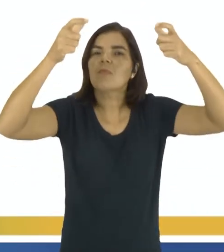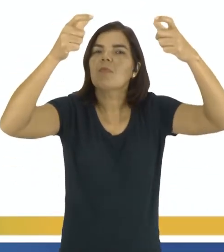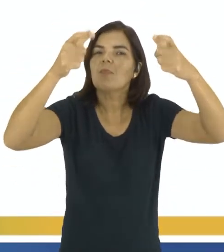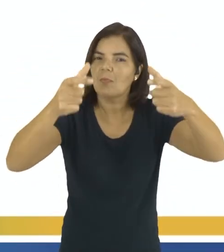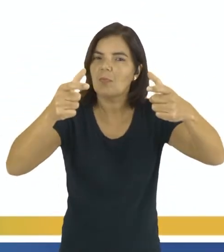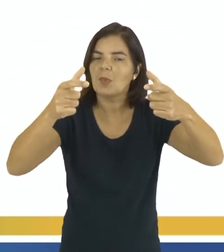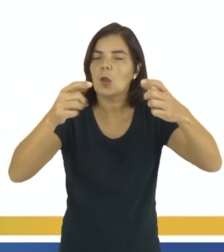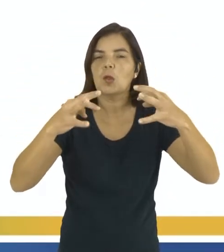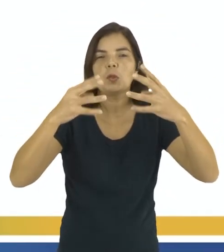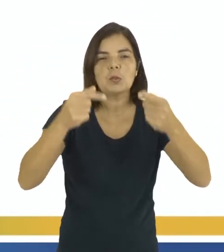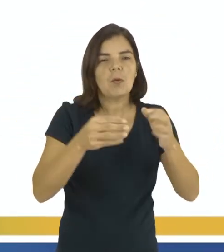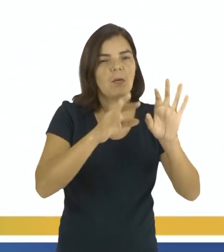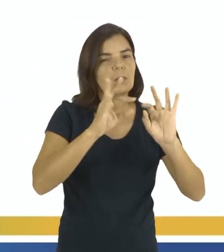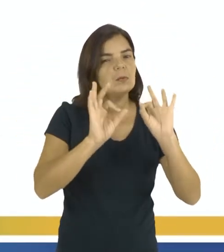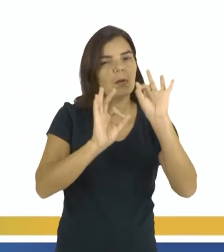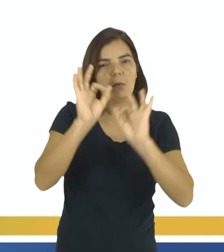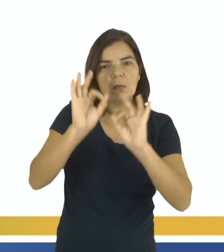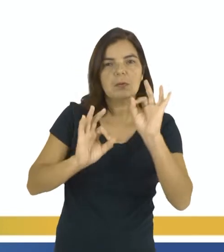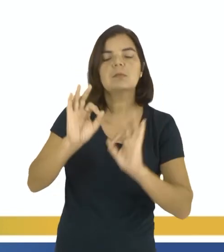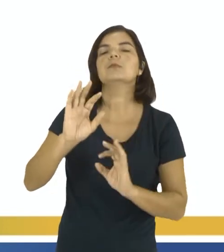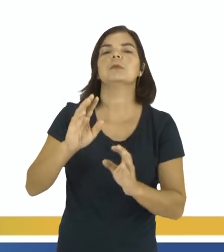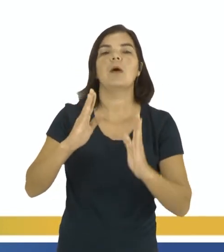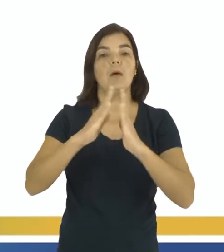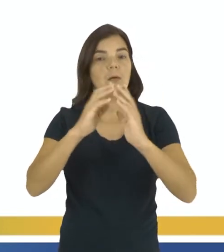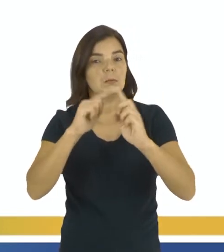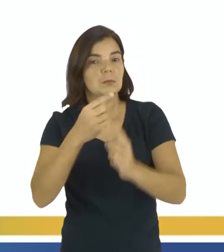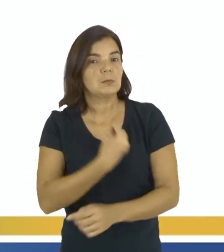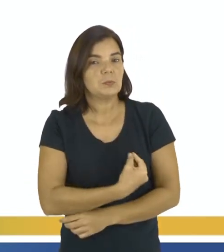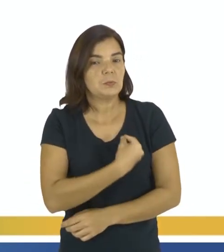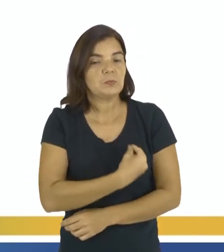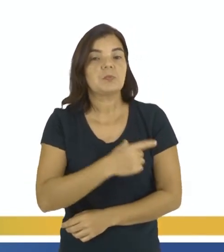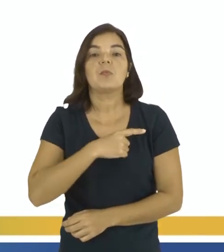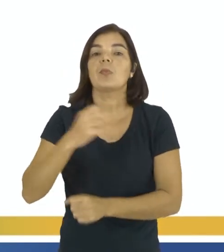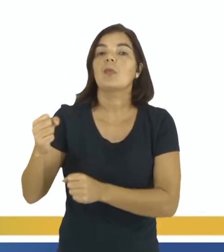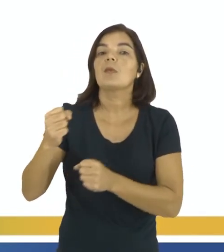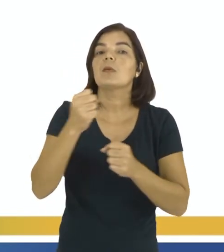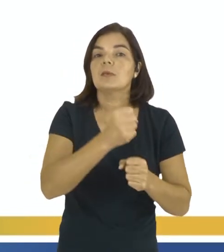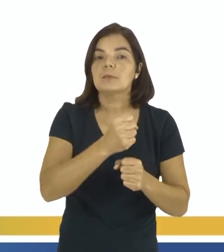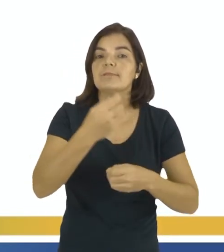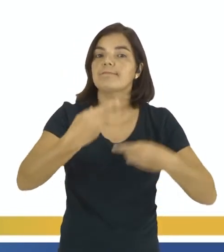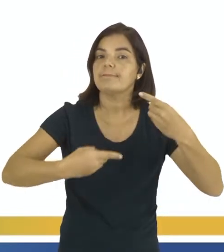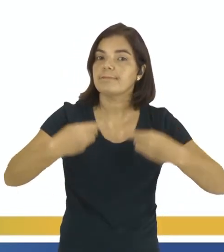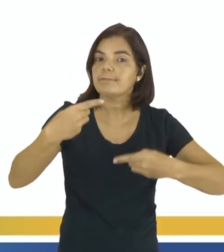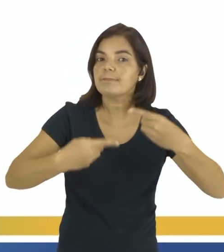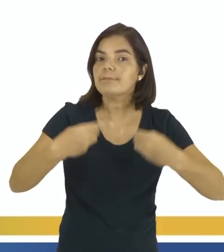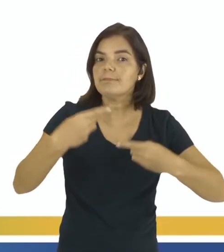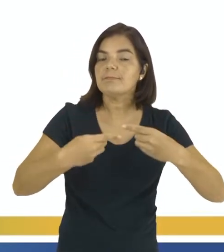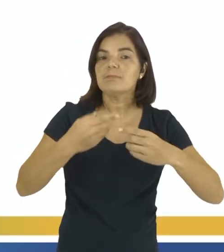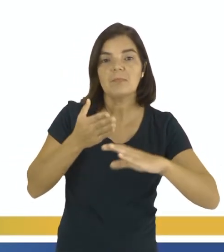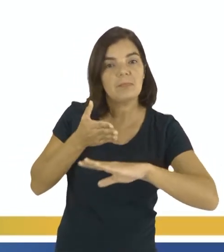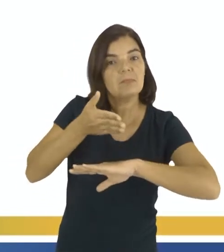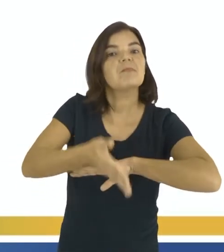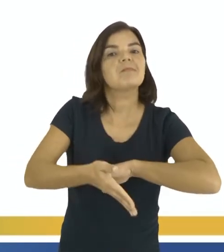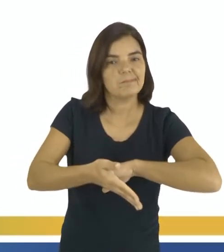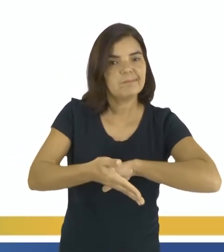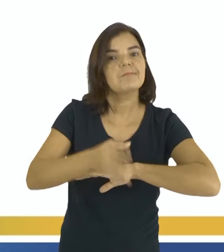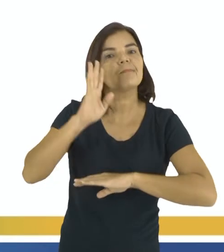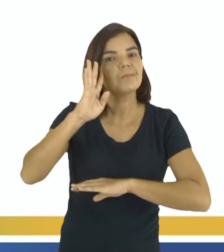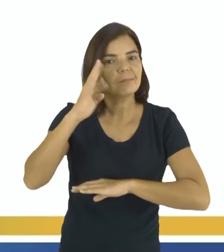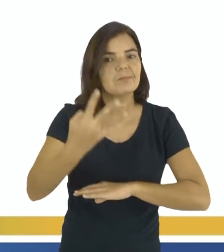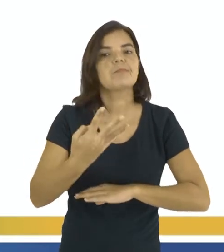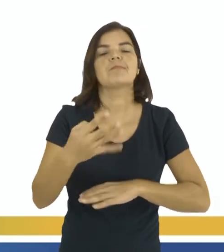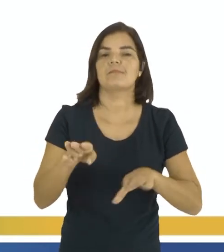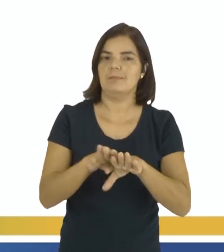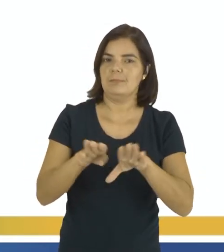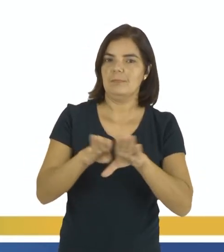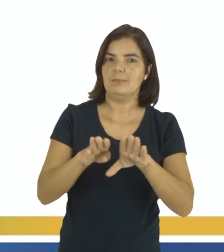aquele ritual. Então, ela estava muito presente, ela tinha o poder, o quê? Poder político, ela intervia na tomada de